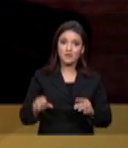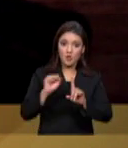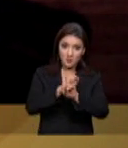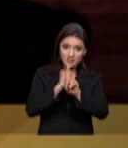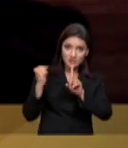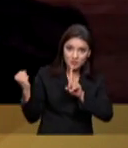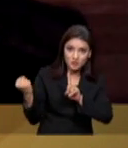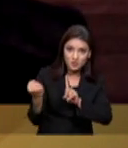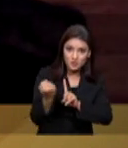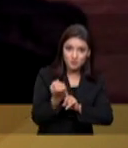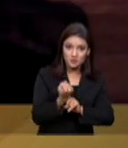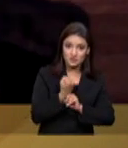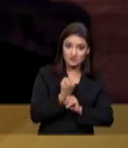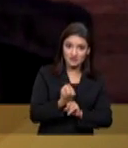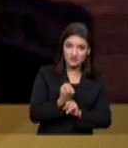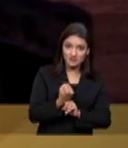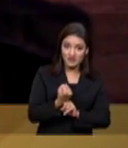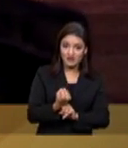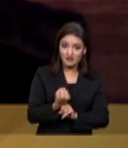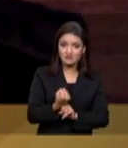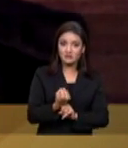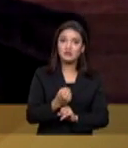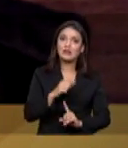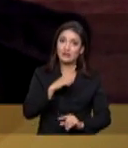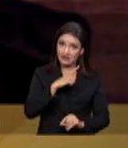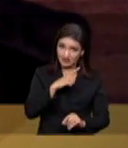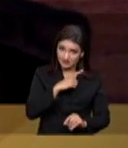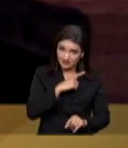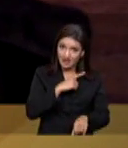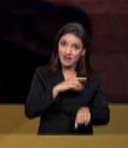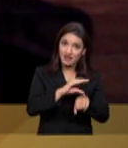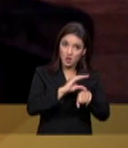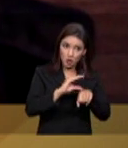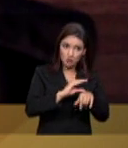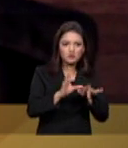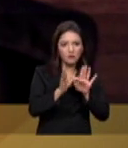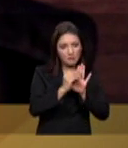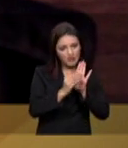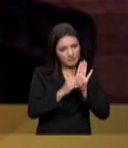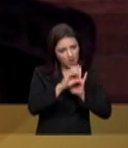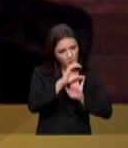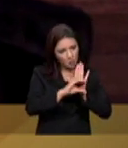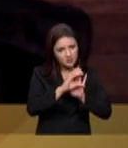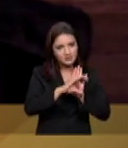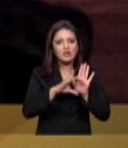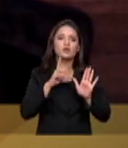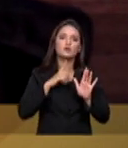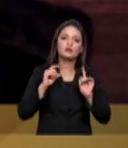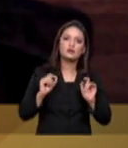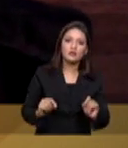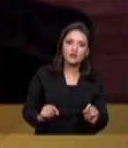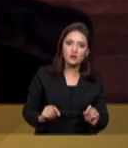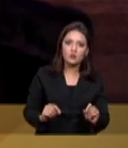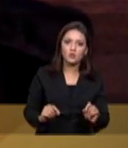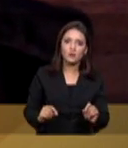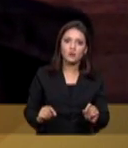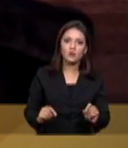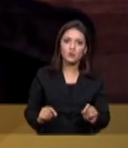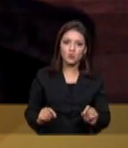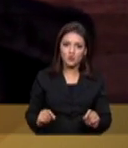sociedade pela constituição para os pactos